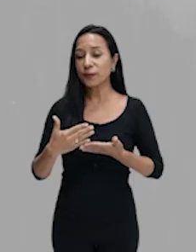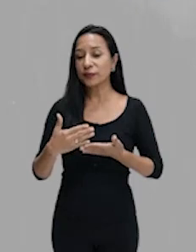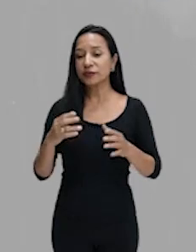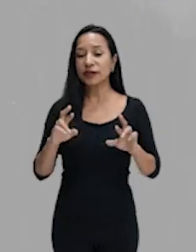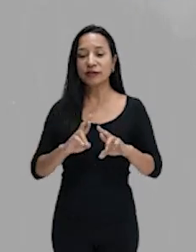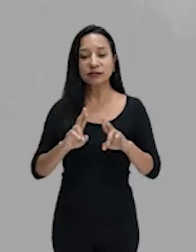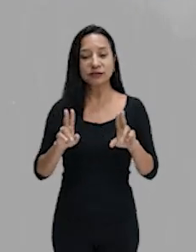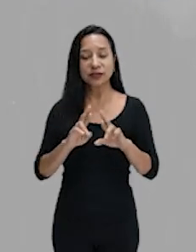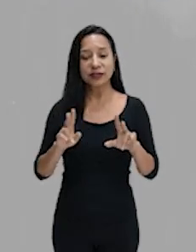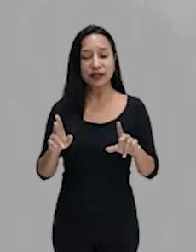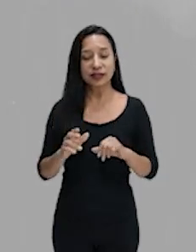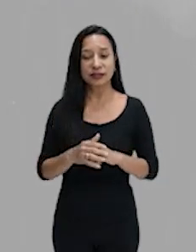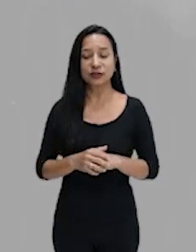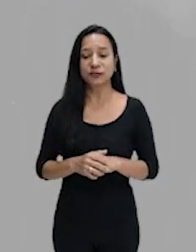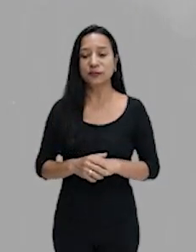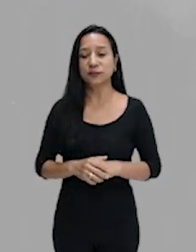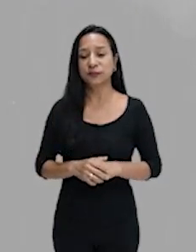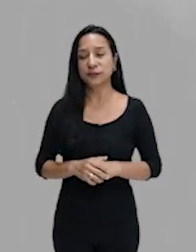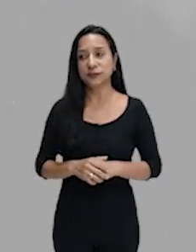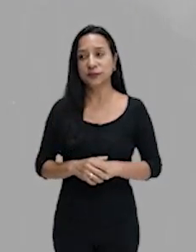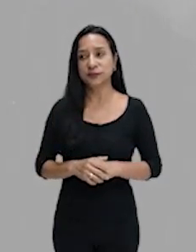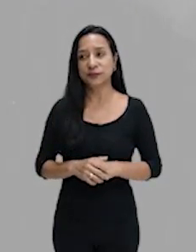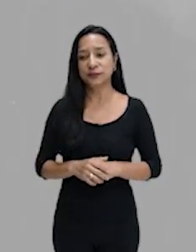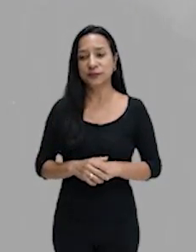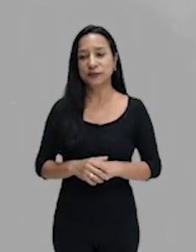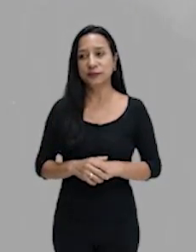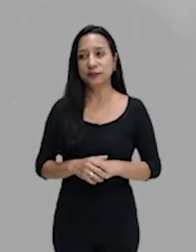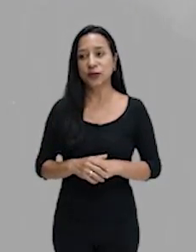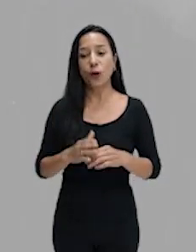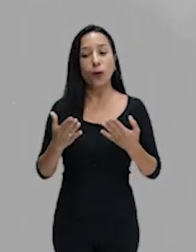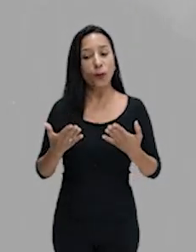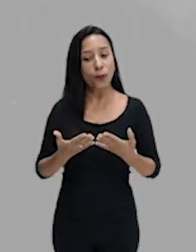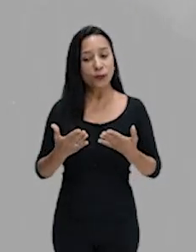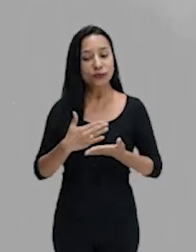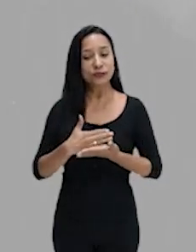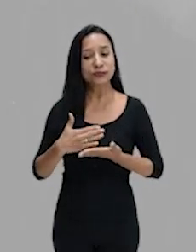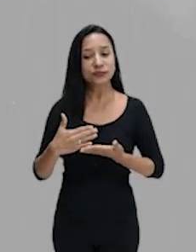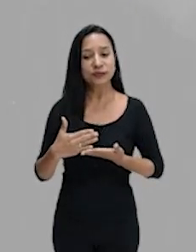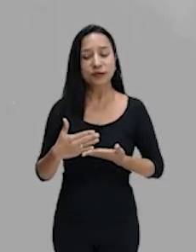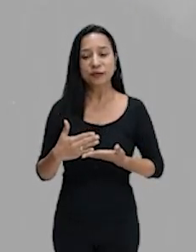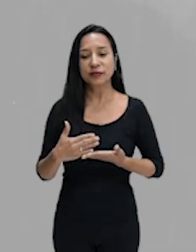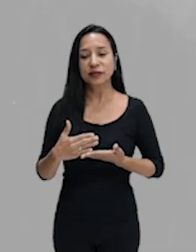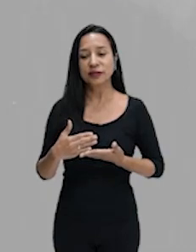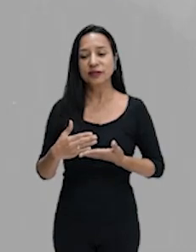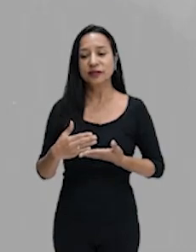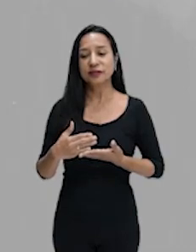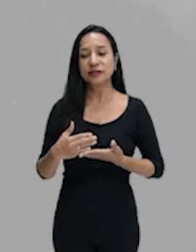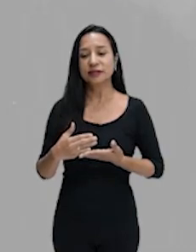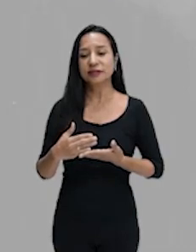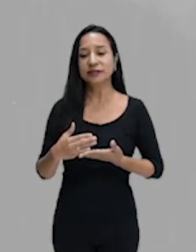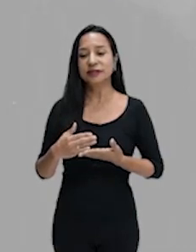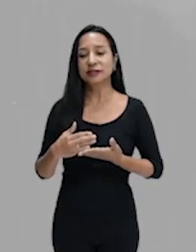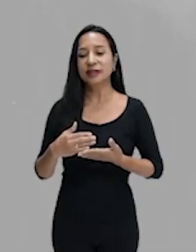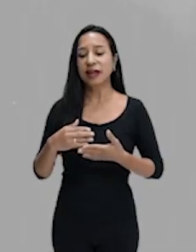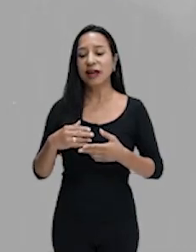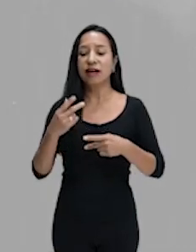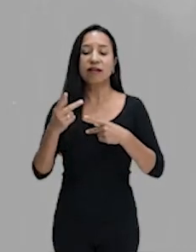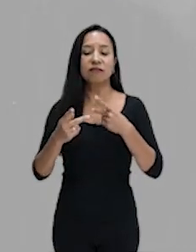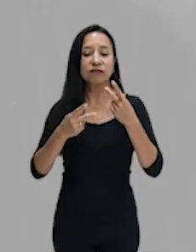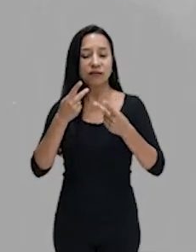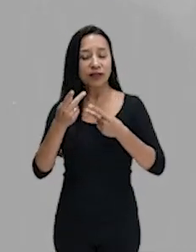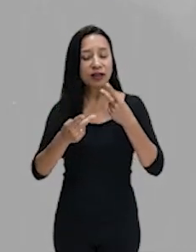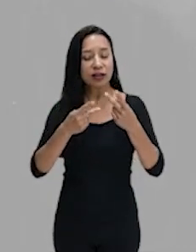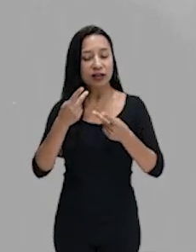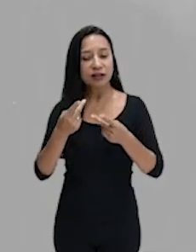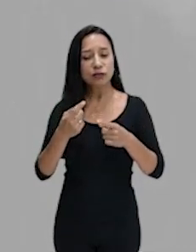para nos acompanhar em todos os nossos canais, né, de comunicação. Hoje eu vou começar falando para vocês uma frase.